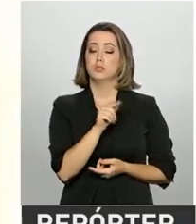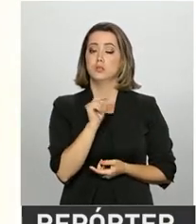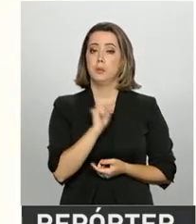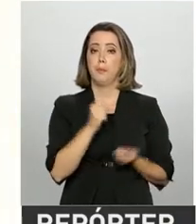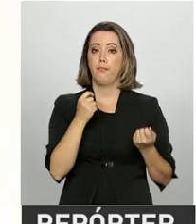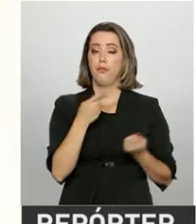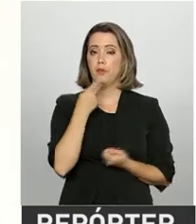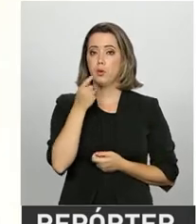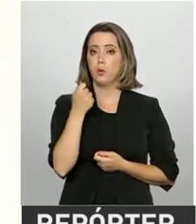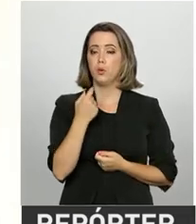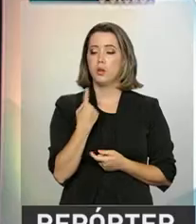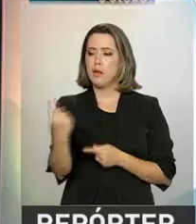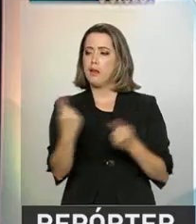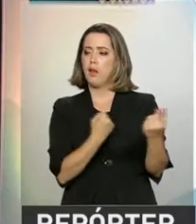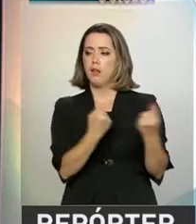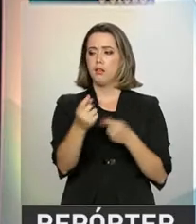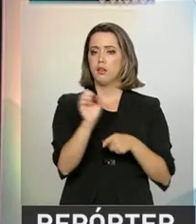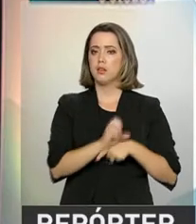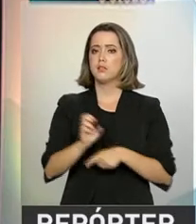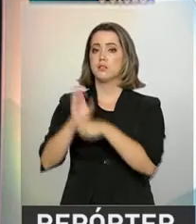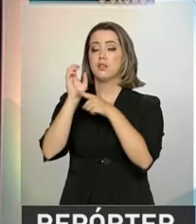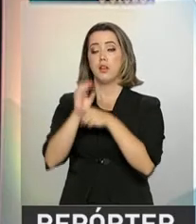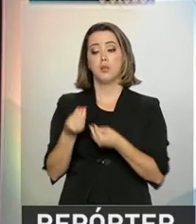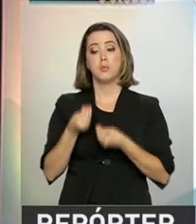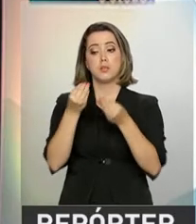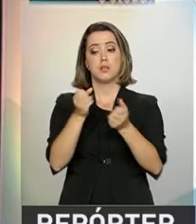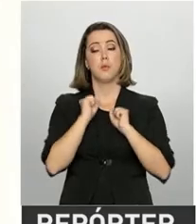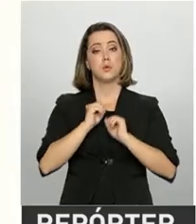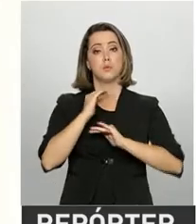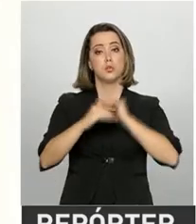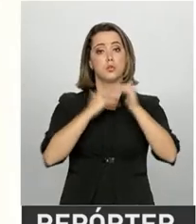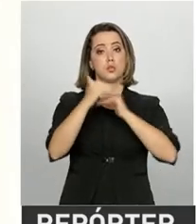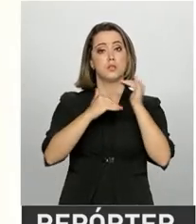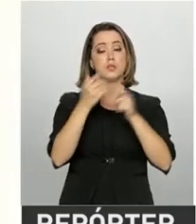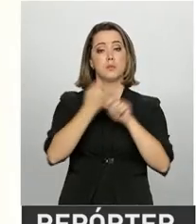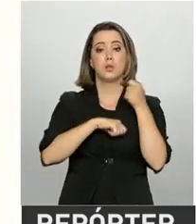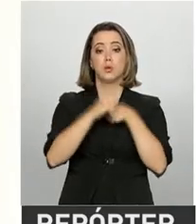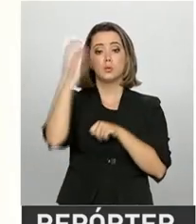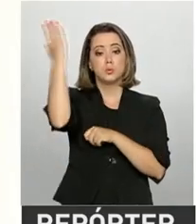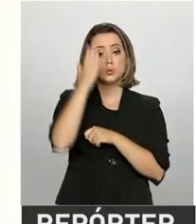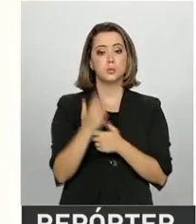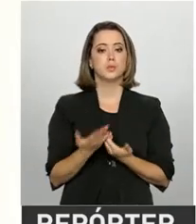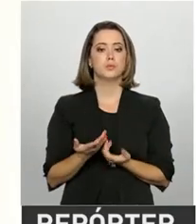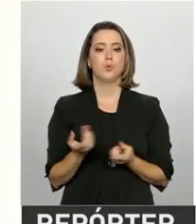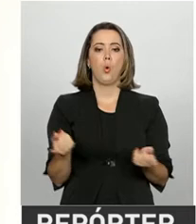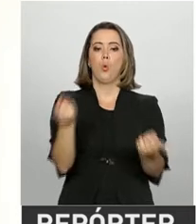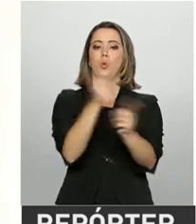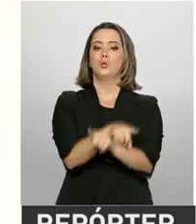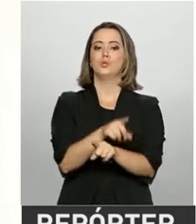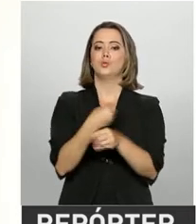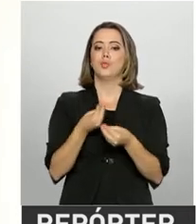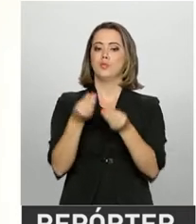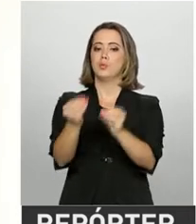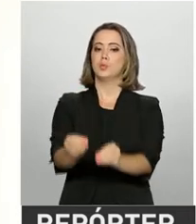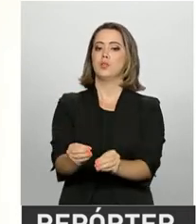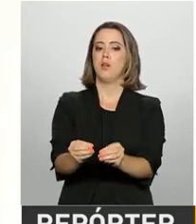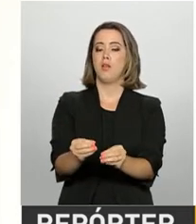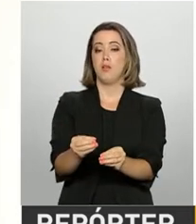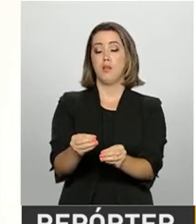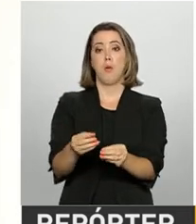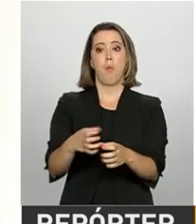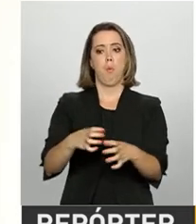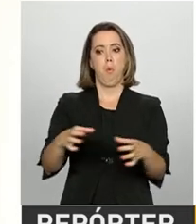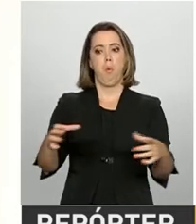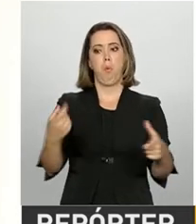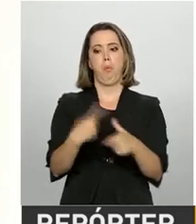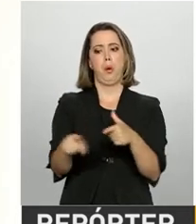fazer a sua parte para garantir o crescimento econômico do país caso contrário a gente vai deixar um grande problema para os 27 estados quer